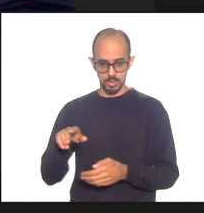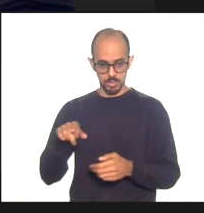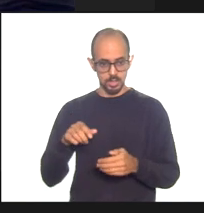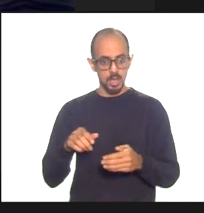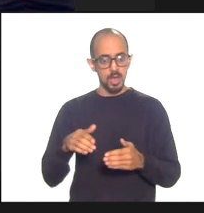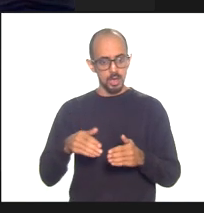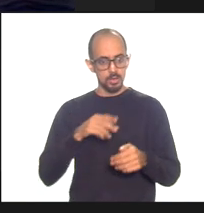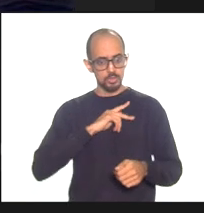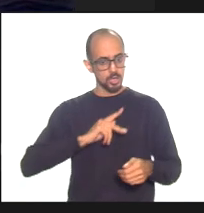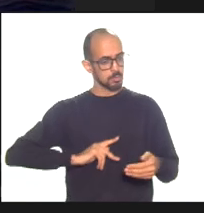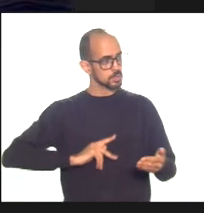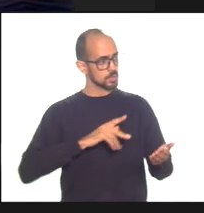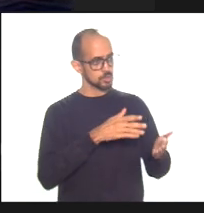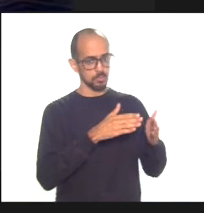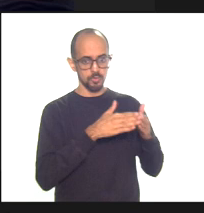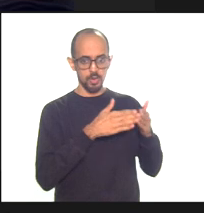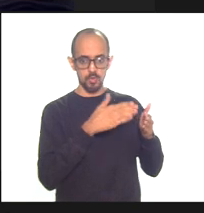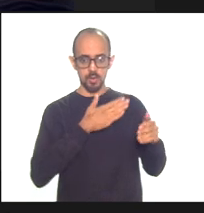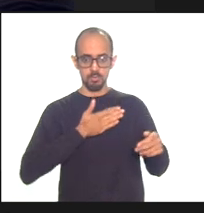favor.